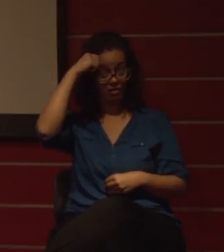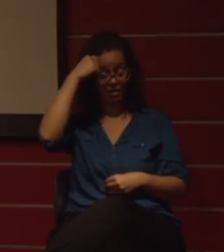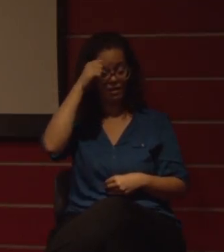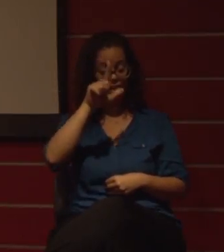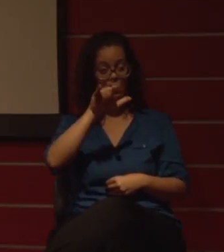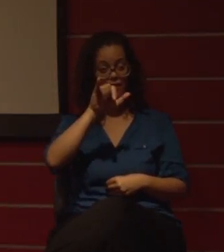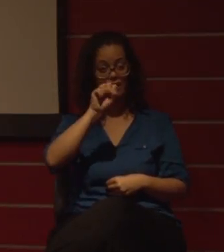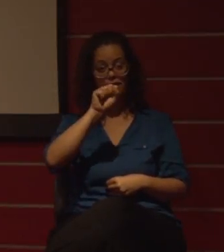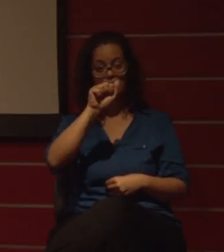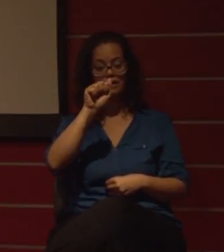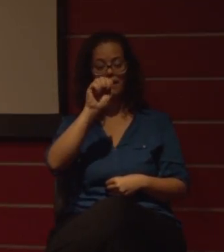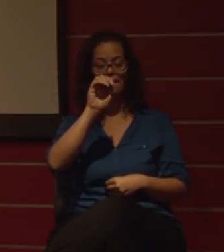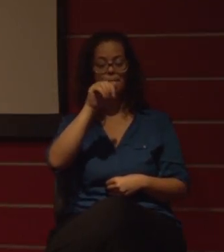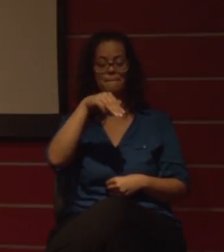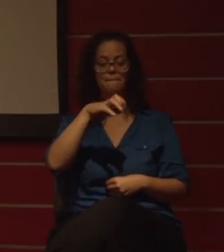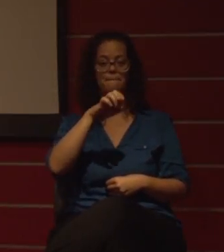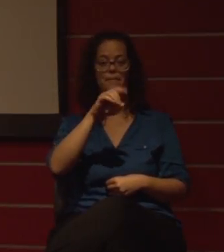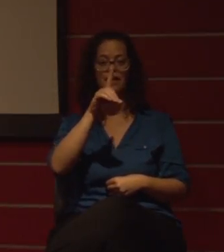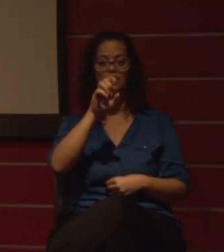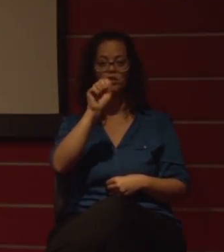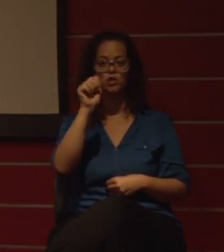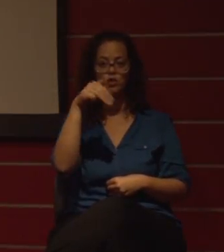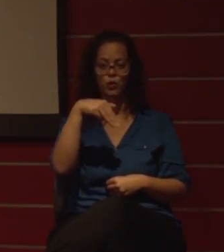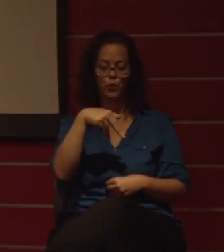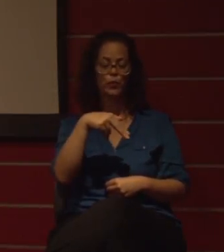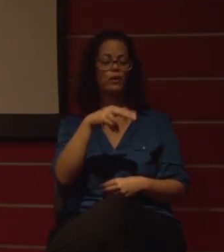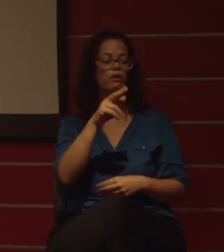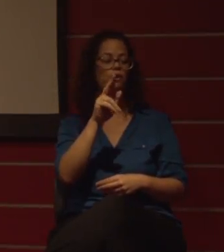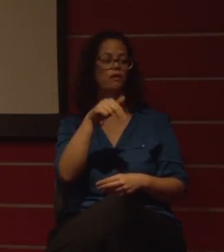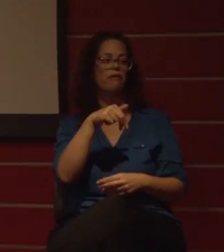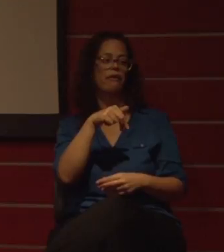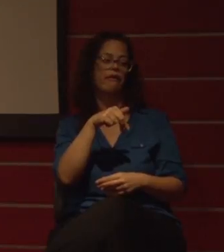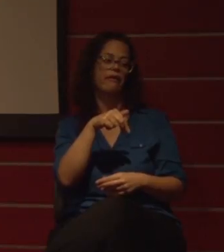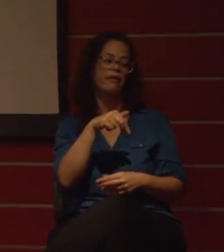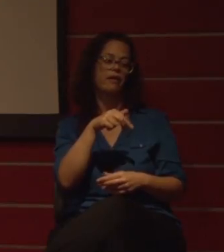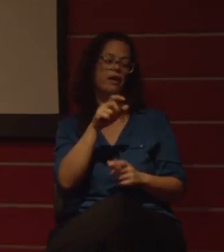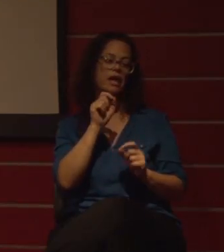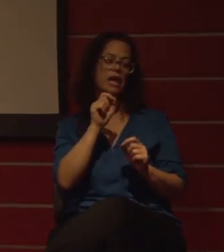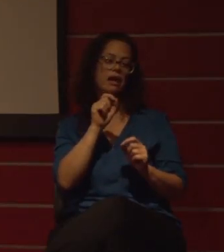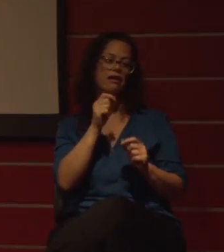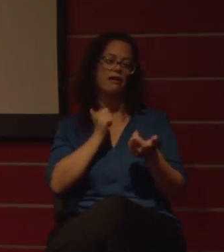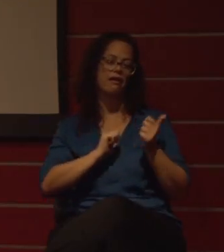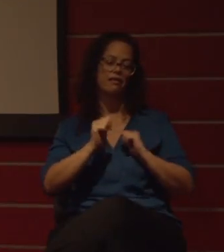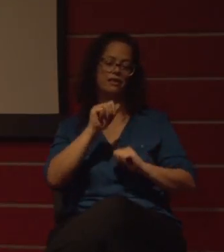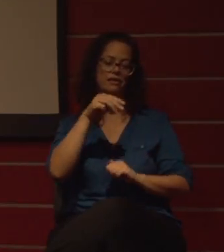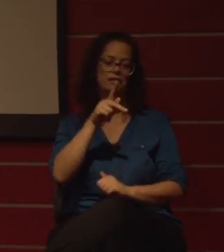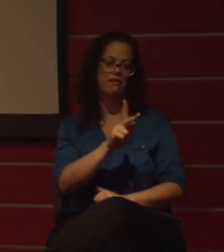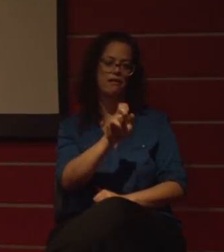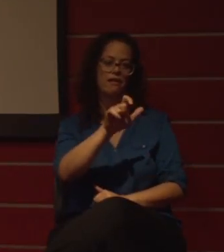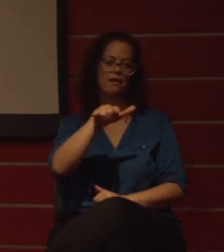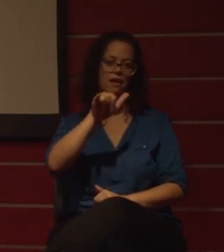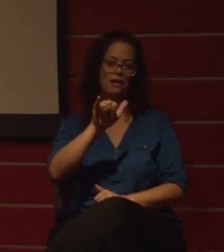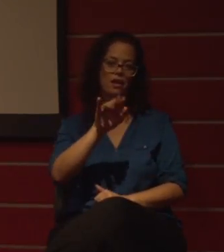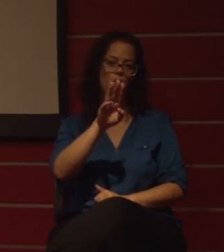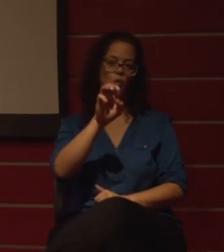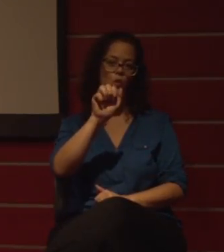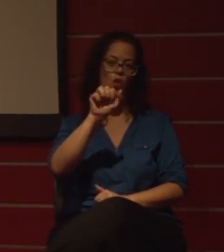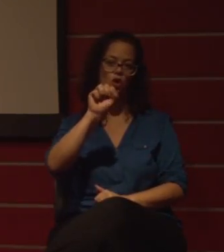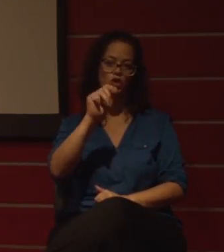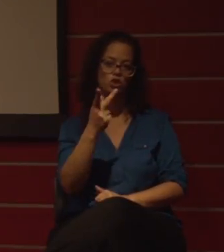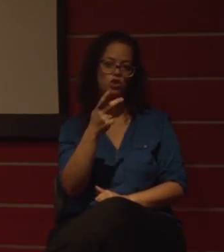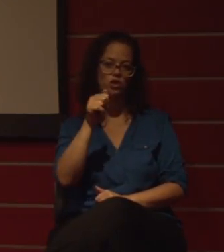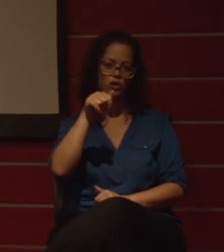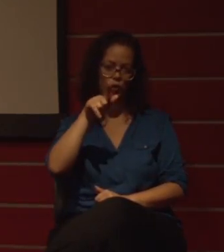Lisa Madson e que que é que é pela que é com a Cary waston né Eh e o